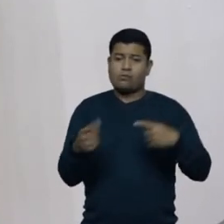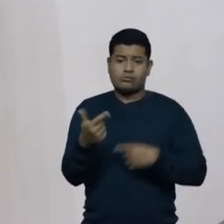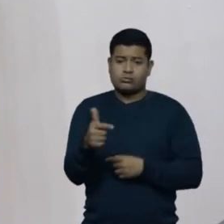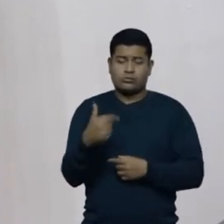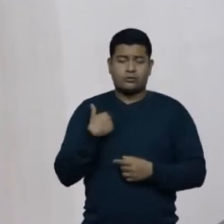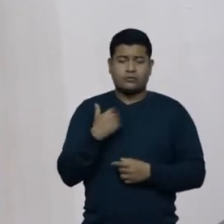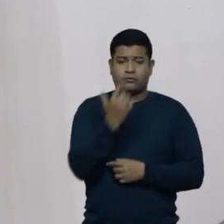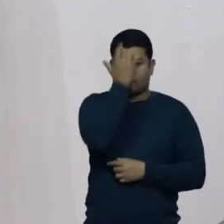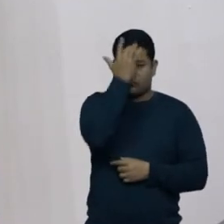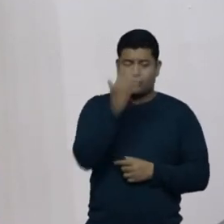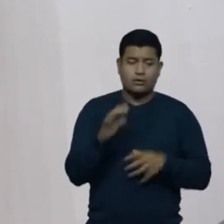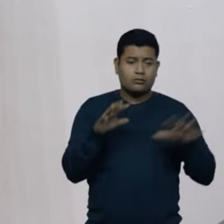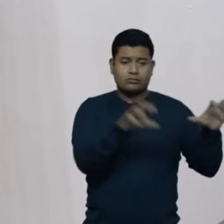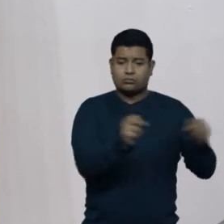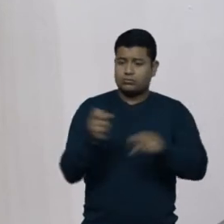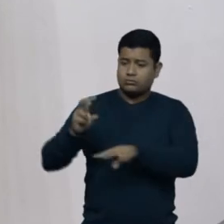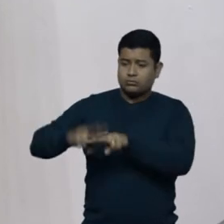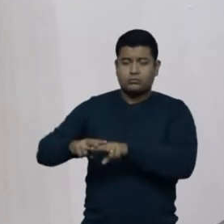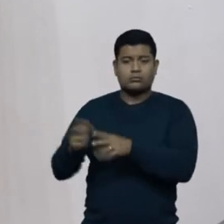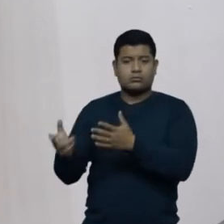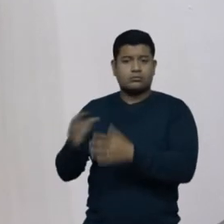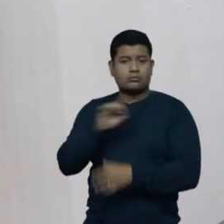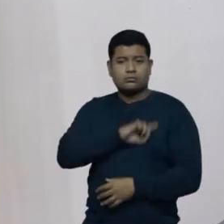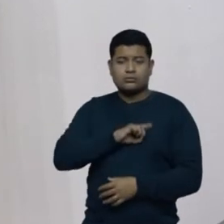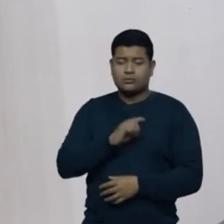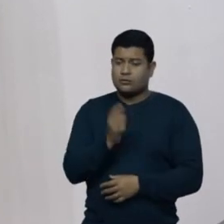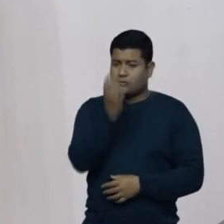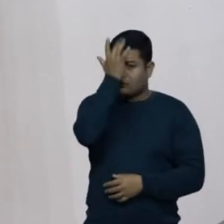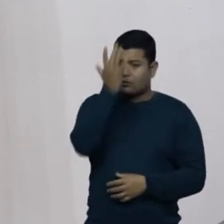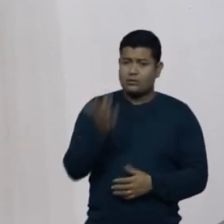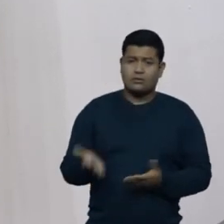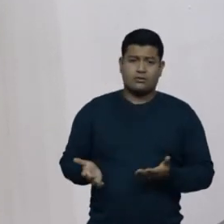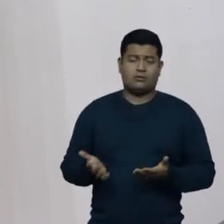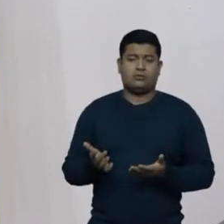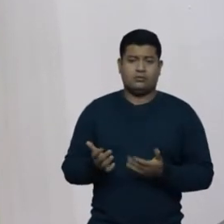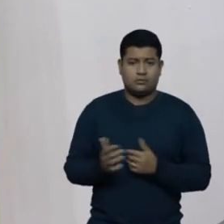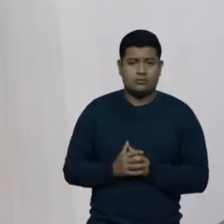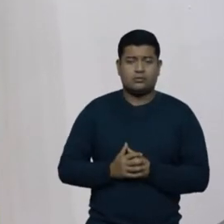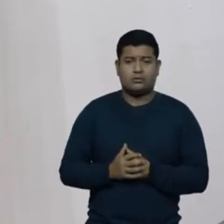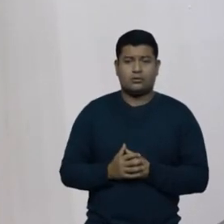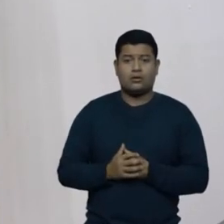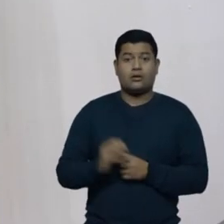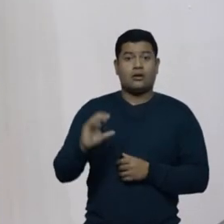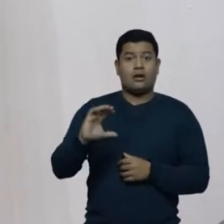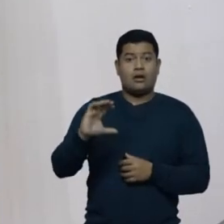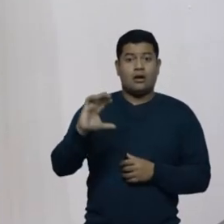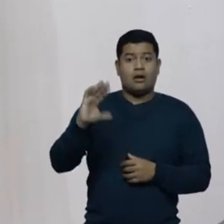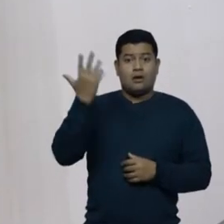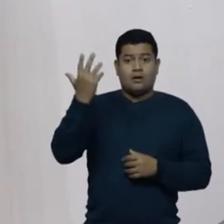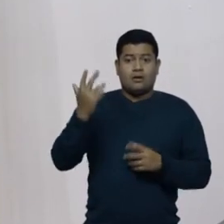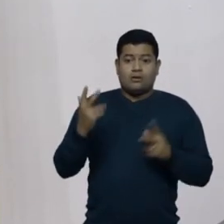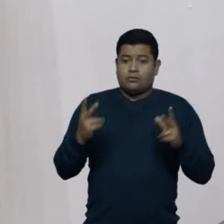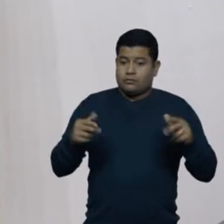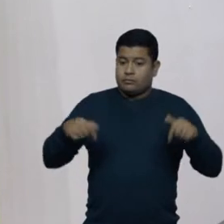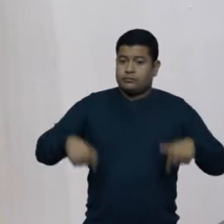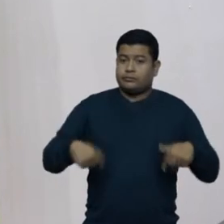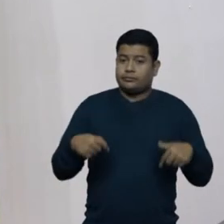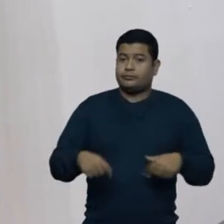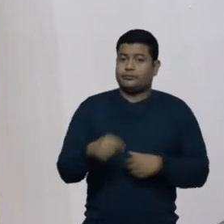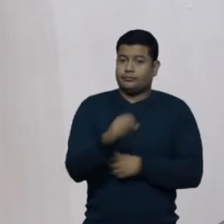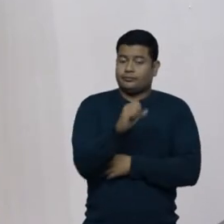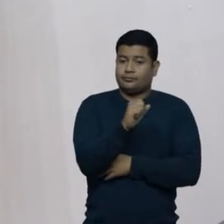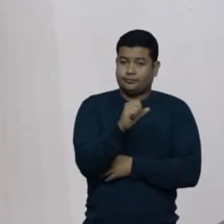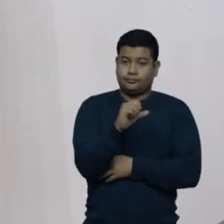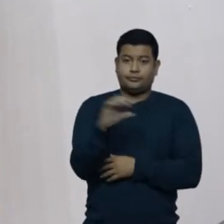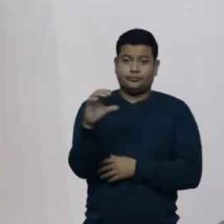Santa Catarina, que sofreu um caso essa semana, pode sofrer o que o Rio de Janeiro sofre se nós